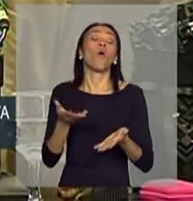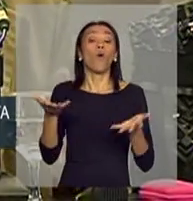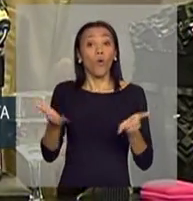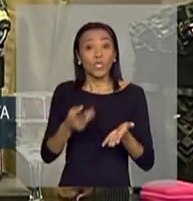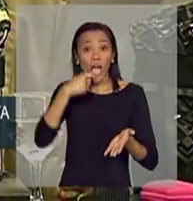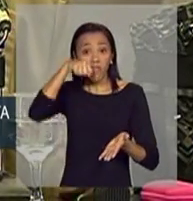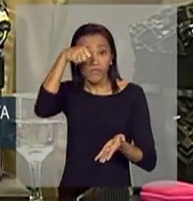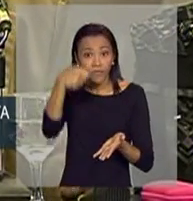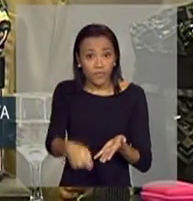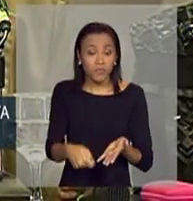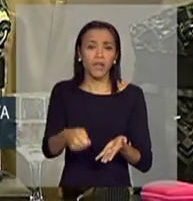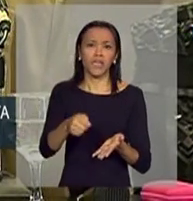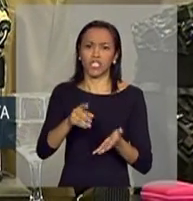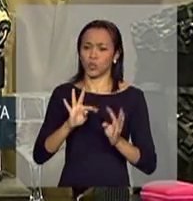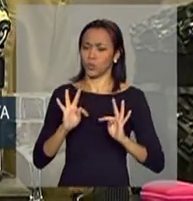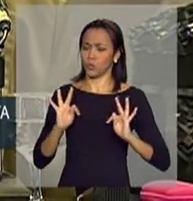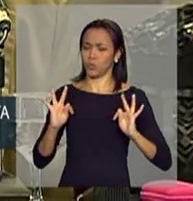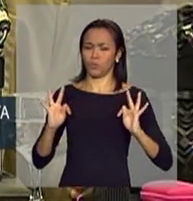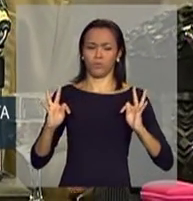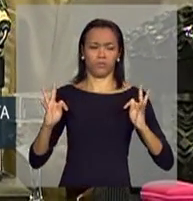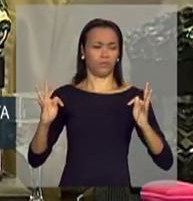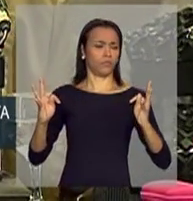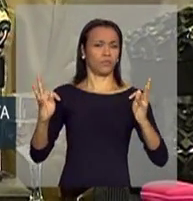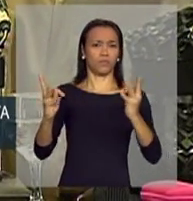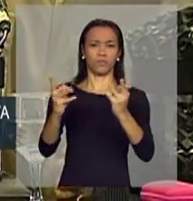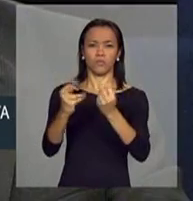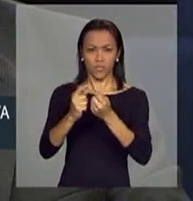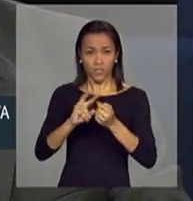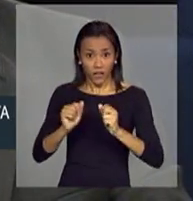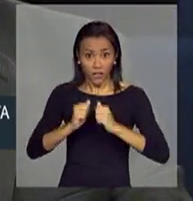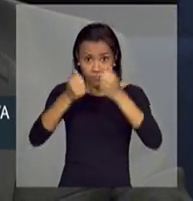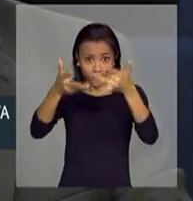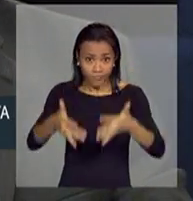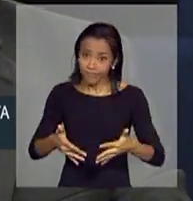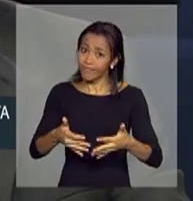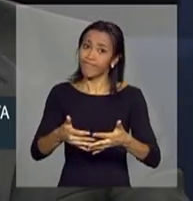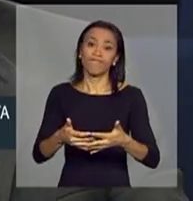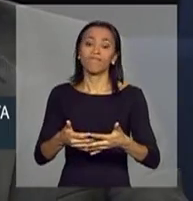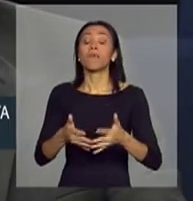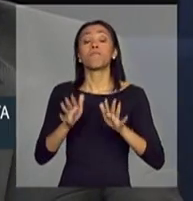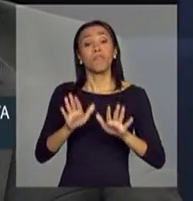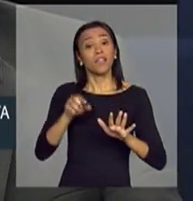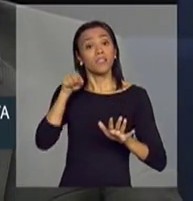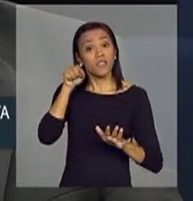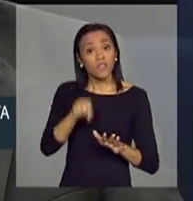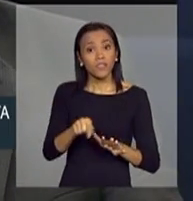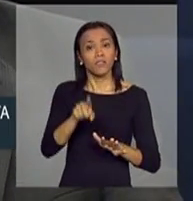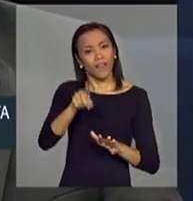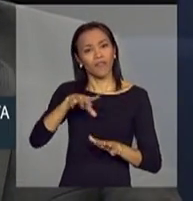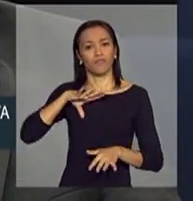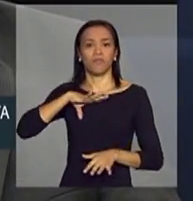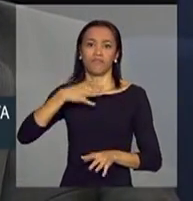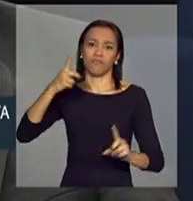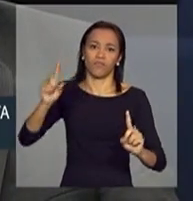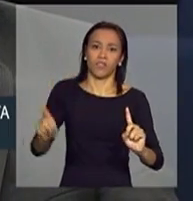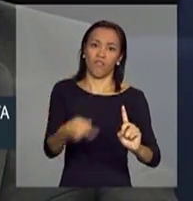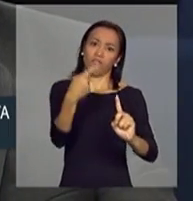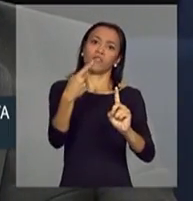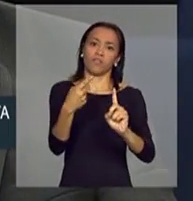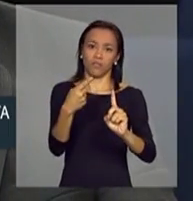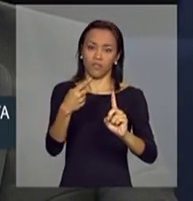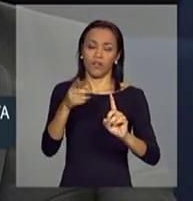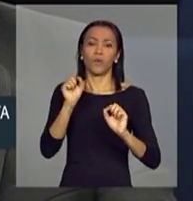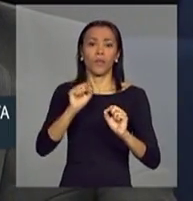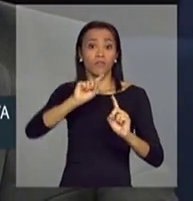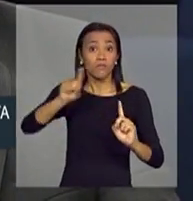hoje que vamos dar conta de todos esses 400. Mas esse é o desafio. O desafio é